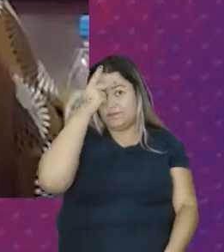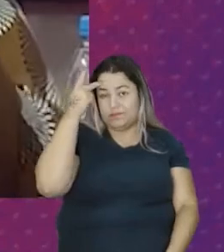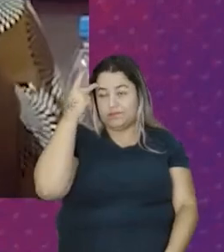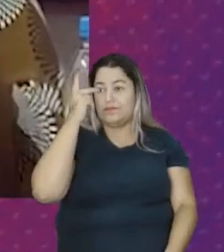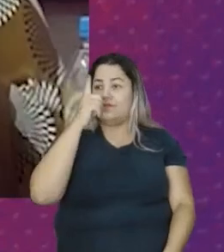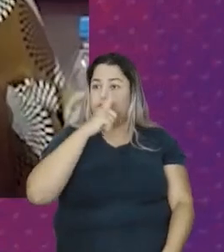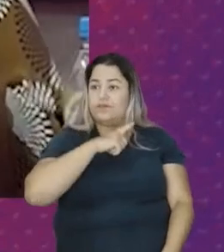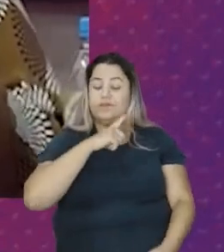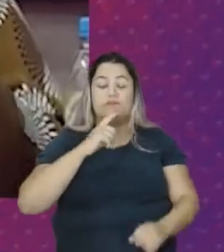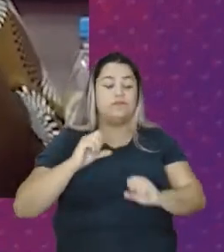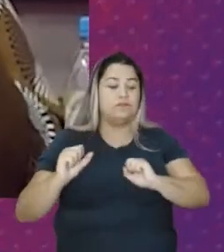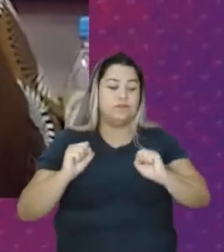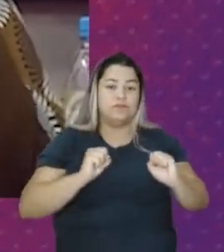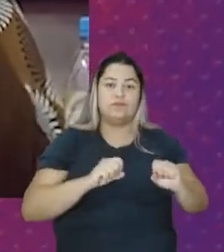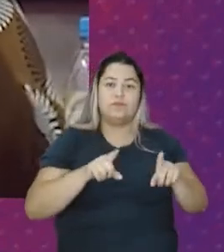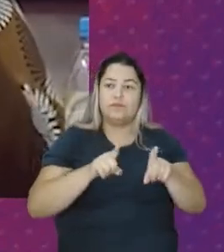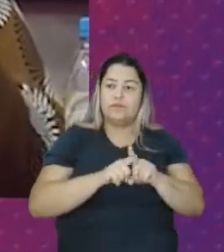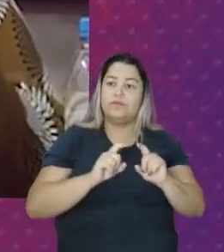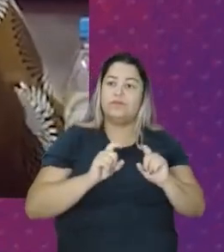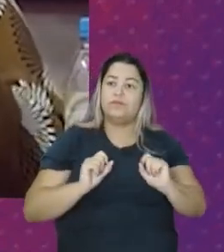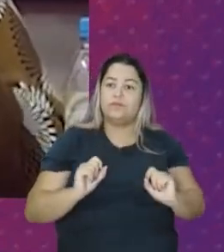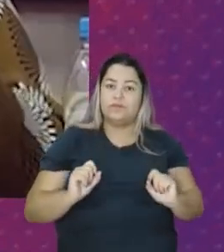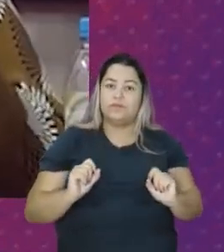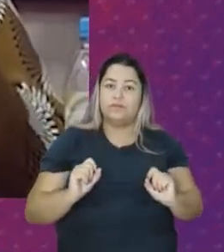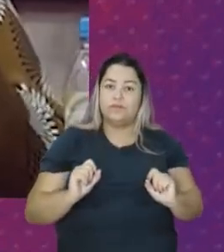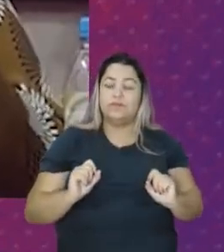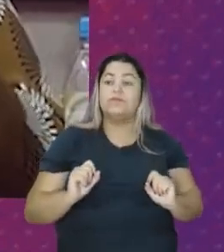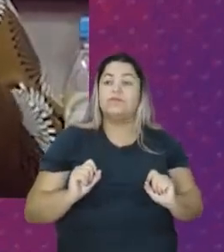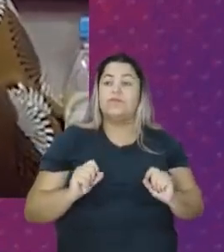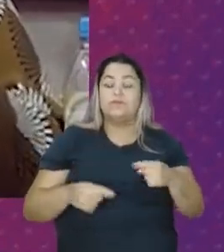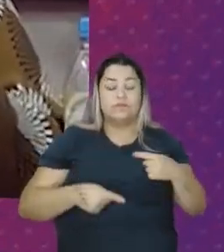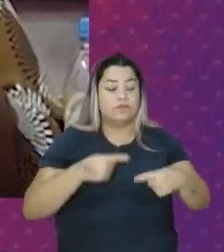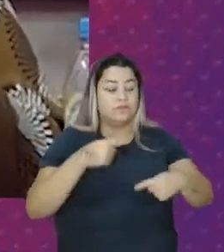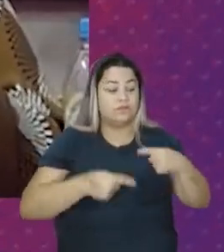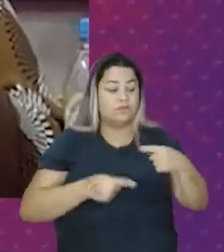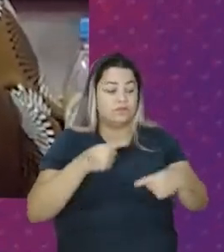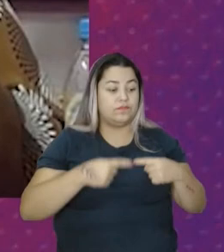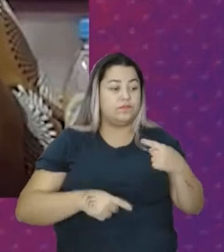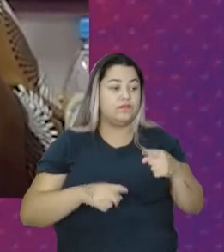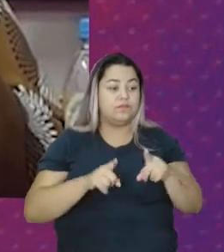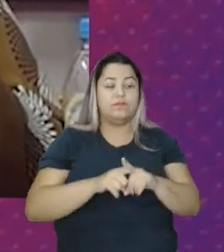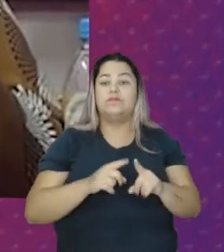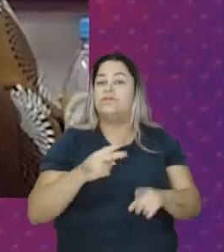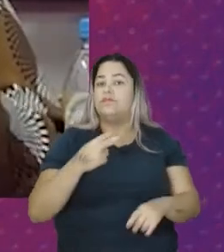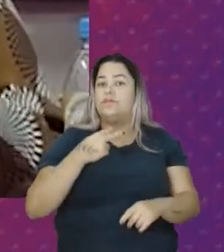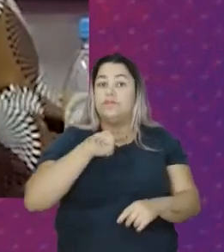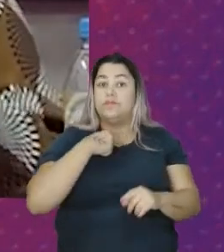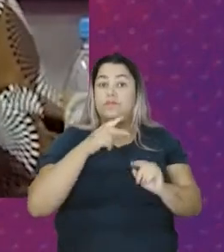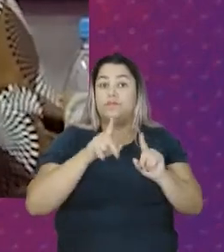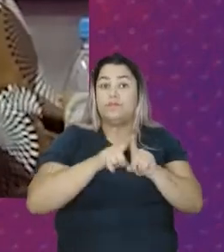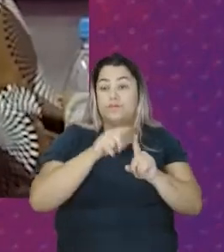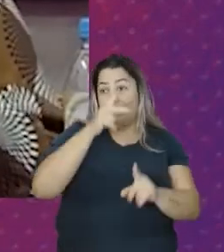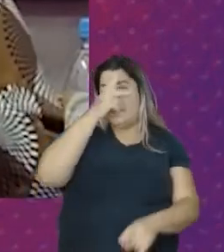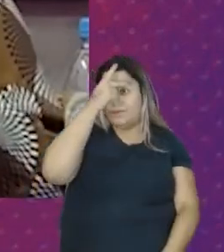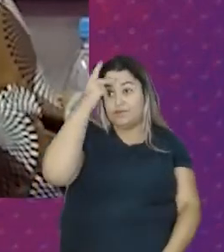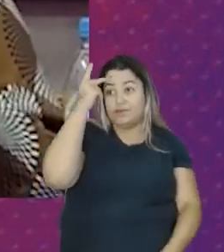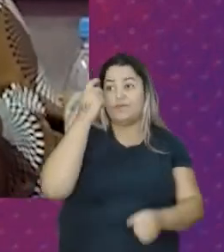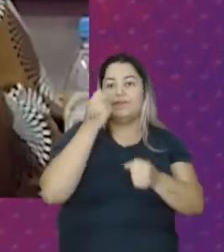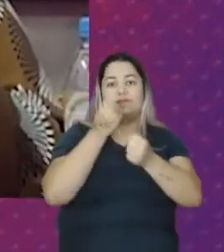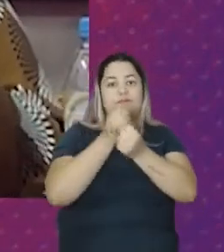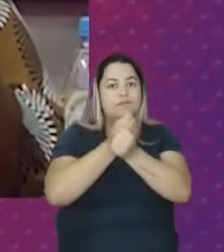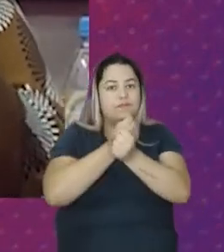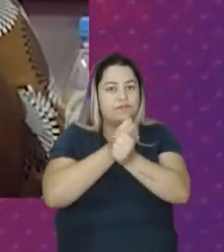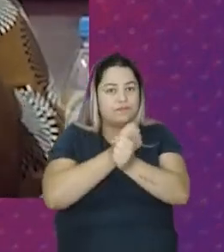o poder e que definiam naquele momento, todo o debate de reparação não foram para as pessoas escravizadas.